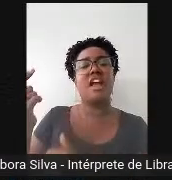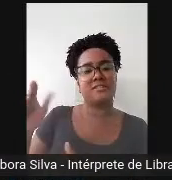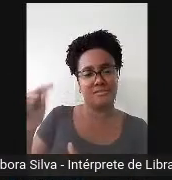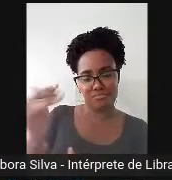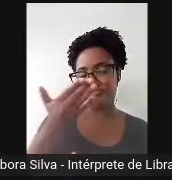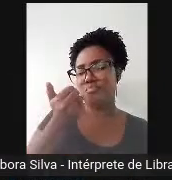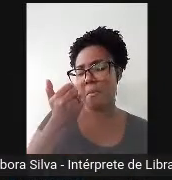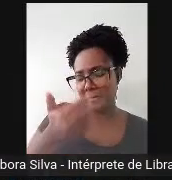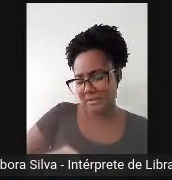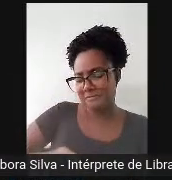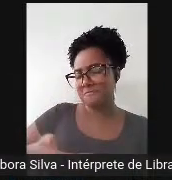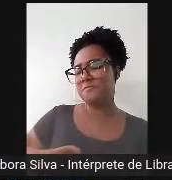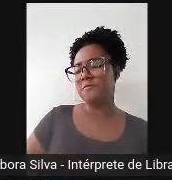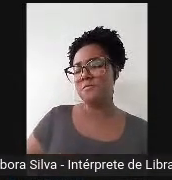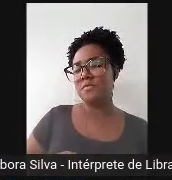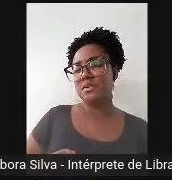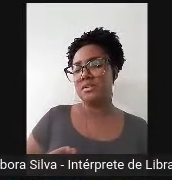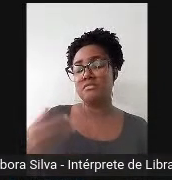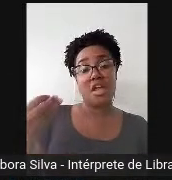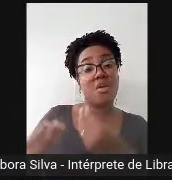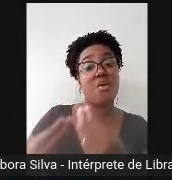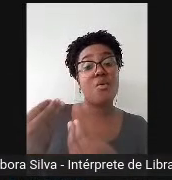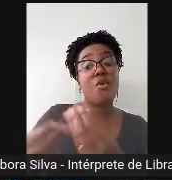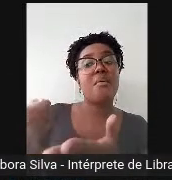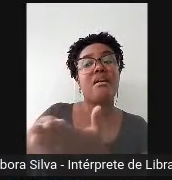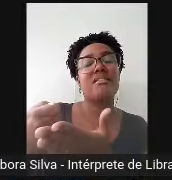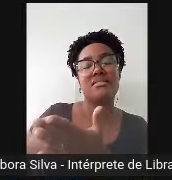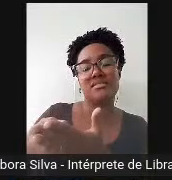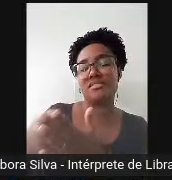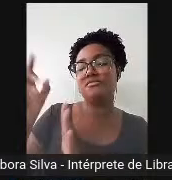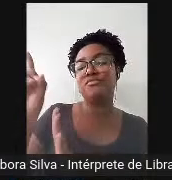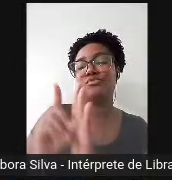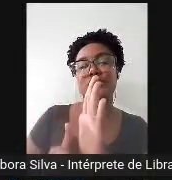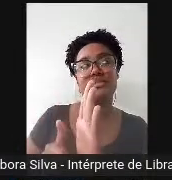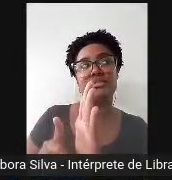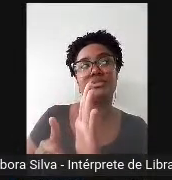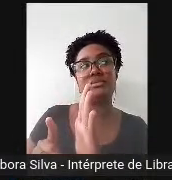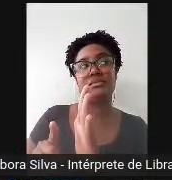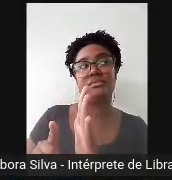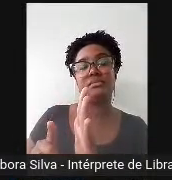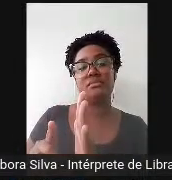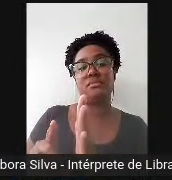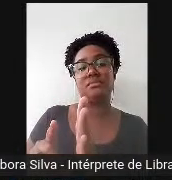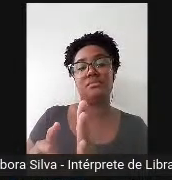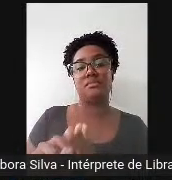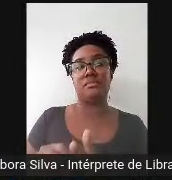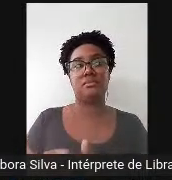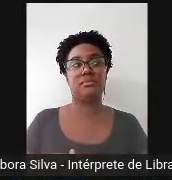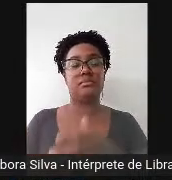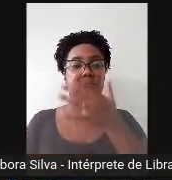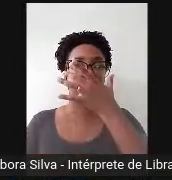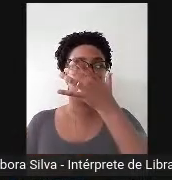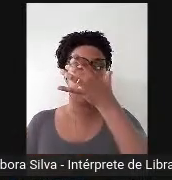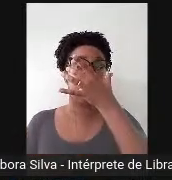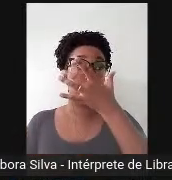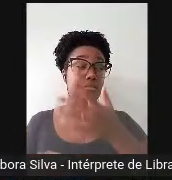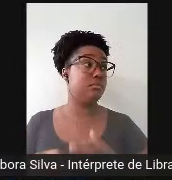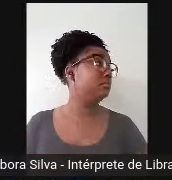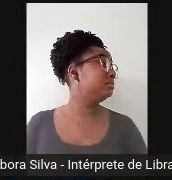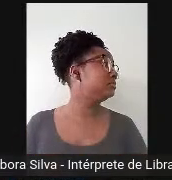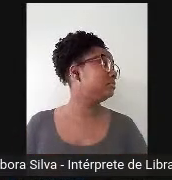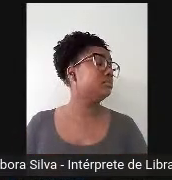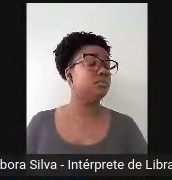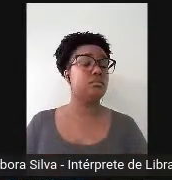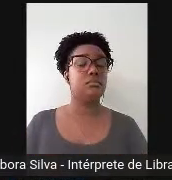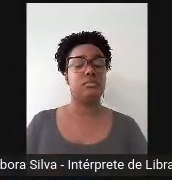sua própria existência. Elas não têm como garantir a sua própria iniciativa para tentar conseguir superar.